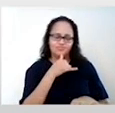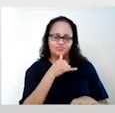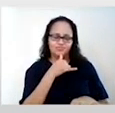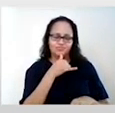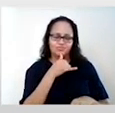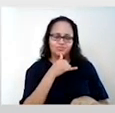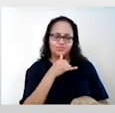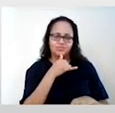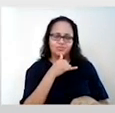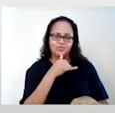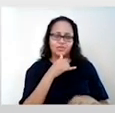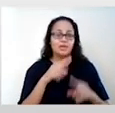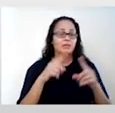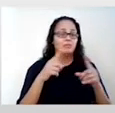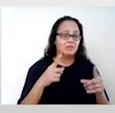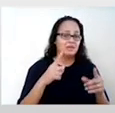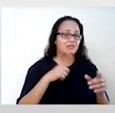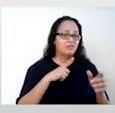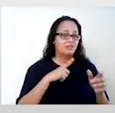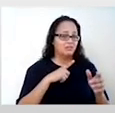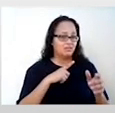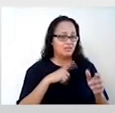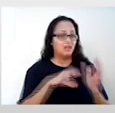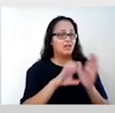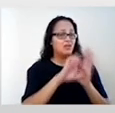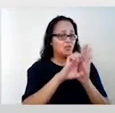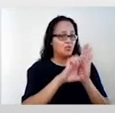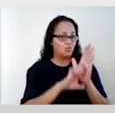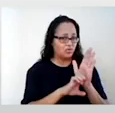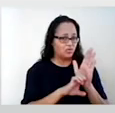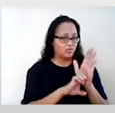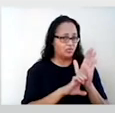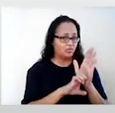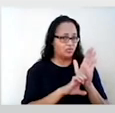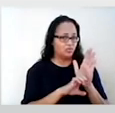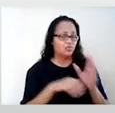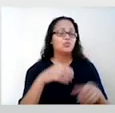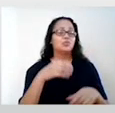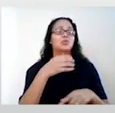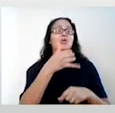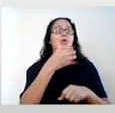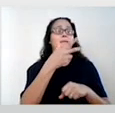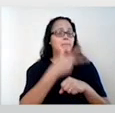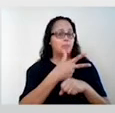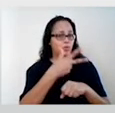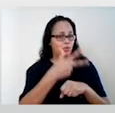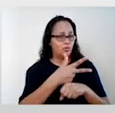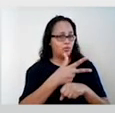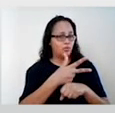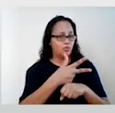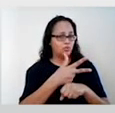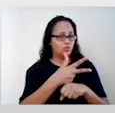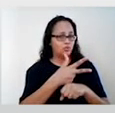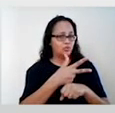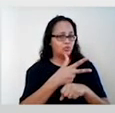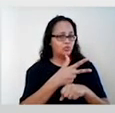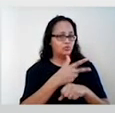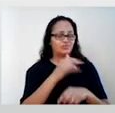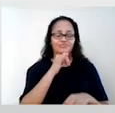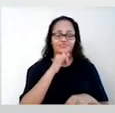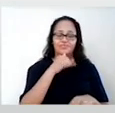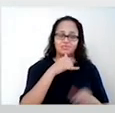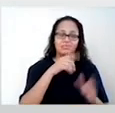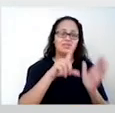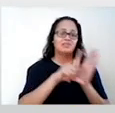triste, mas existe um estatuto para ele. Assim como existe o estatuto da criança e do adolescente, existe o estatuto do idoso, porque infelizmente só as